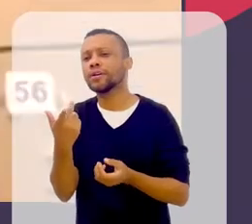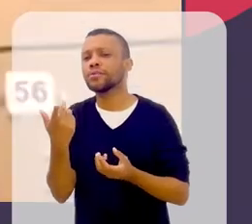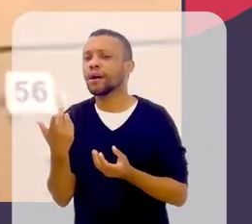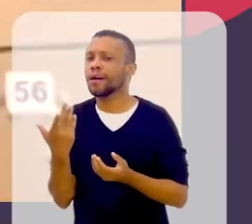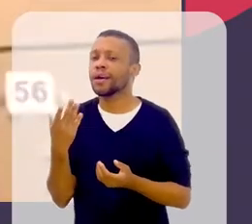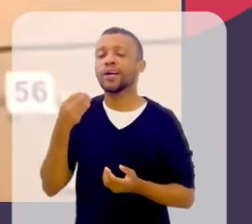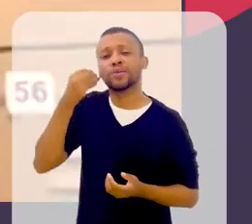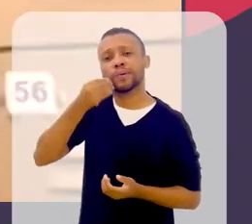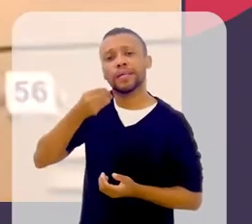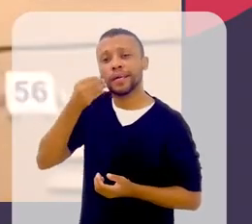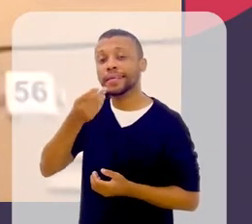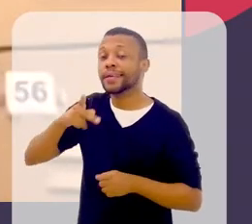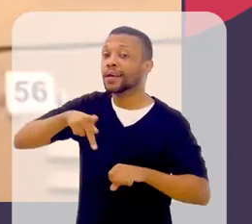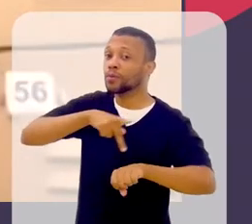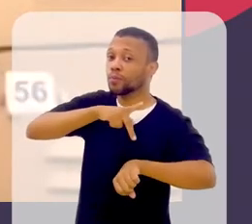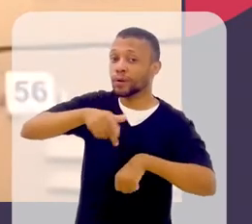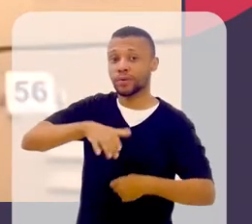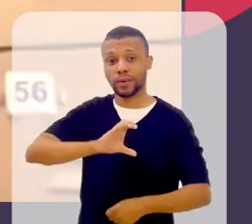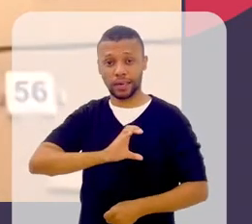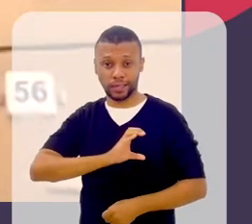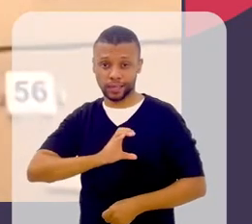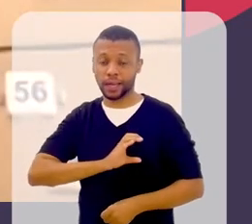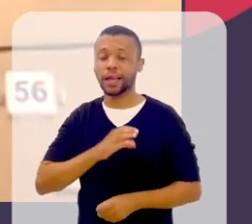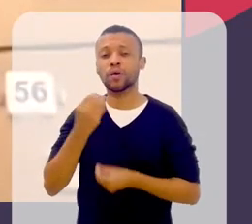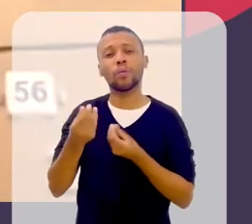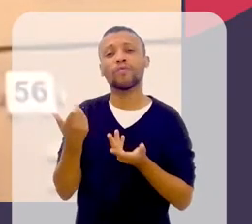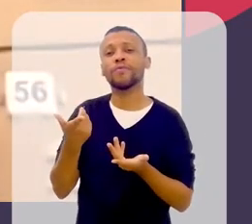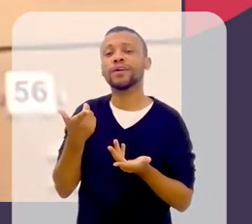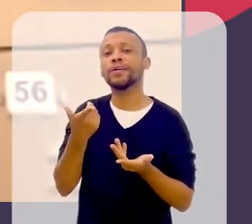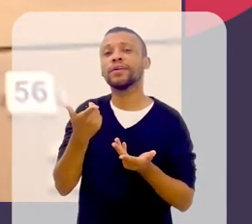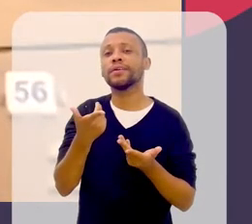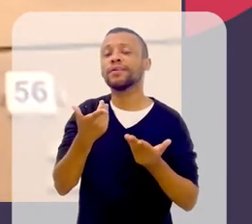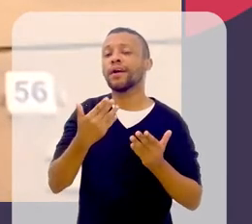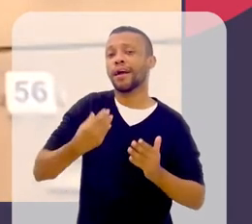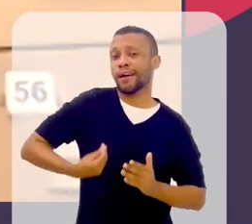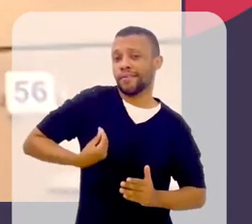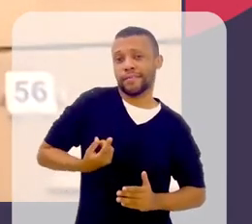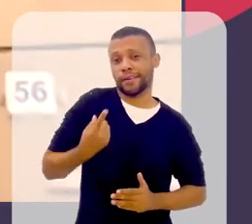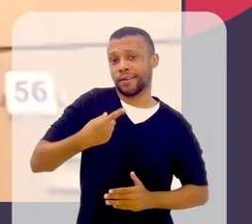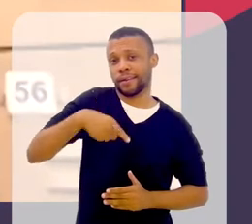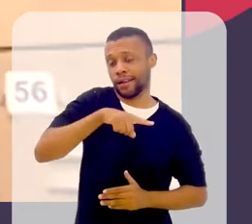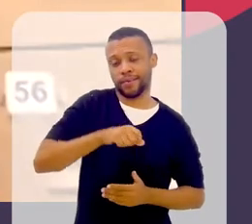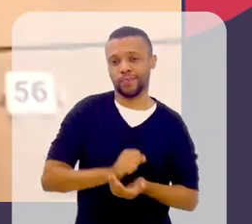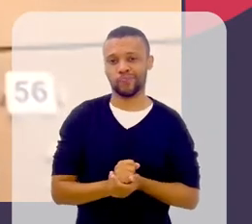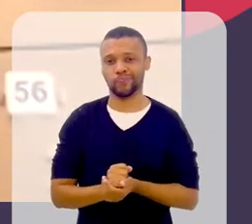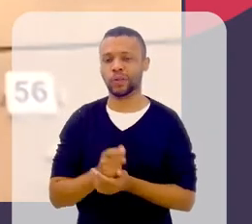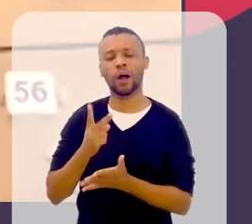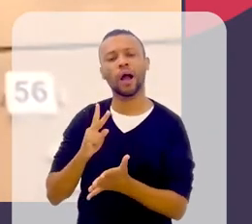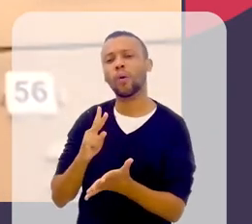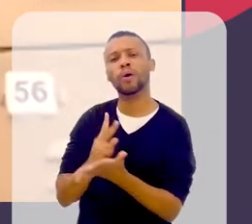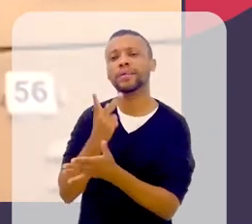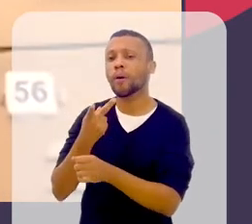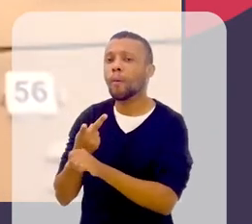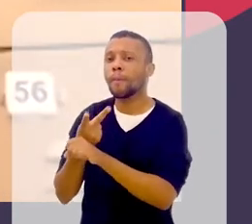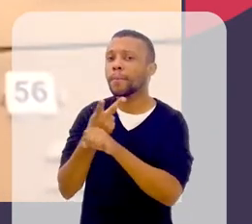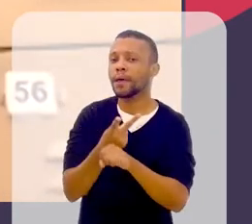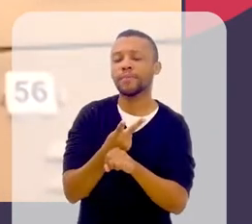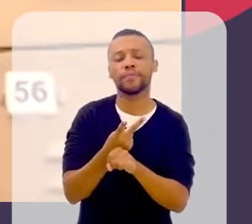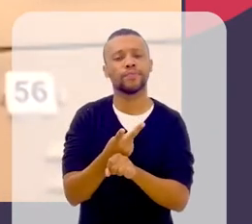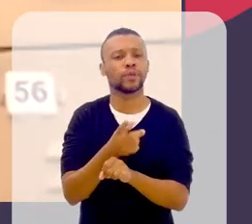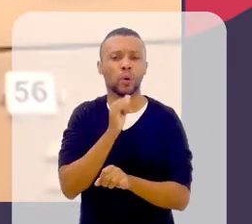Canadá? O prêmio aconteceu porque eu comecei a pesquisar em The Floresta. Aí, como eu te